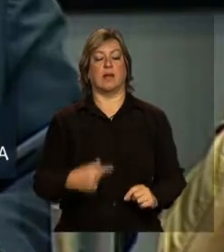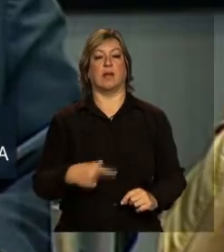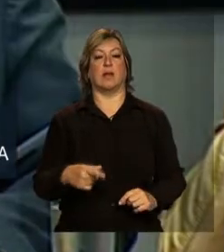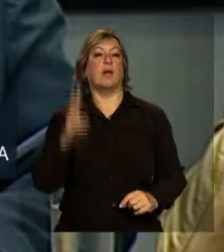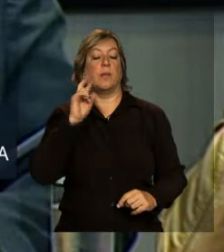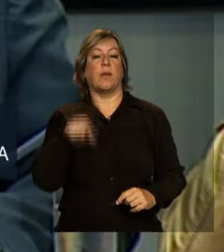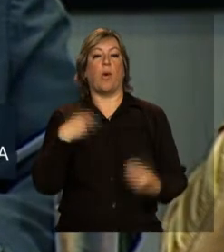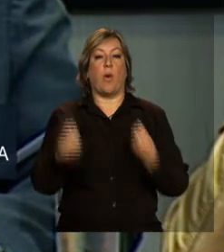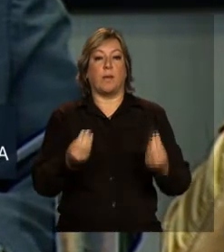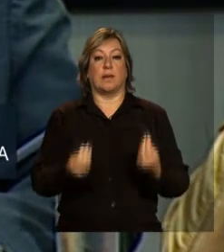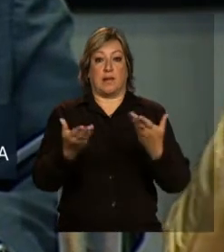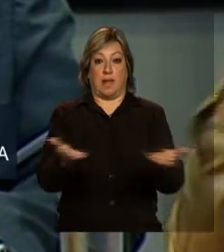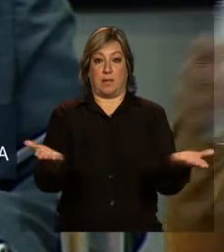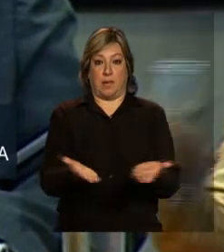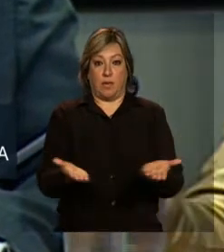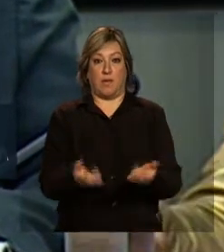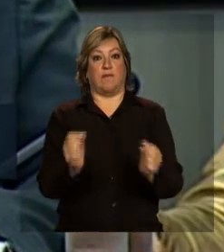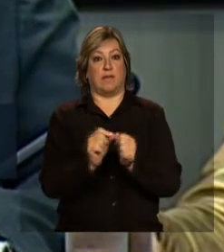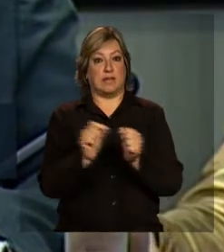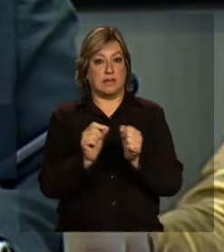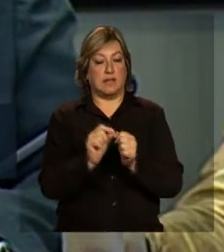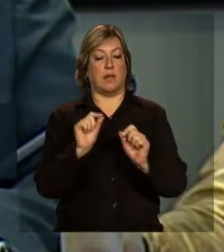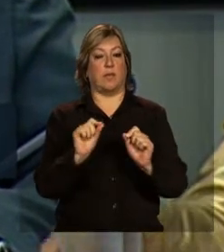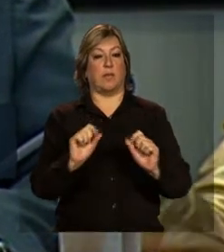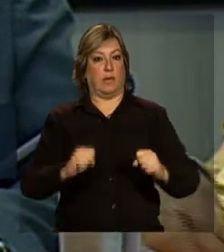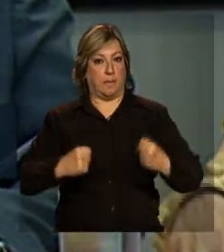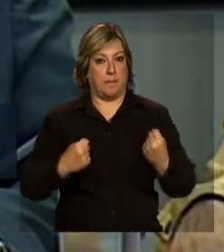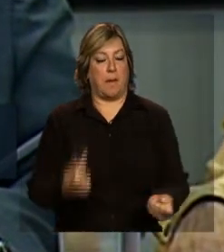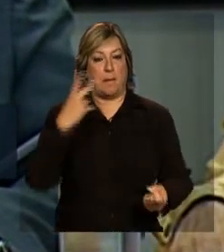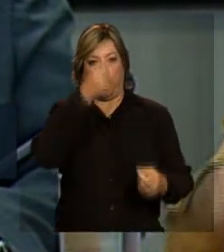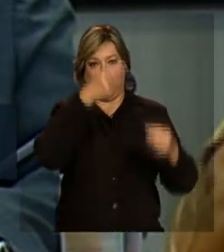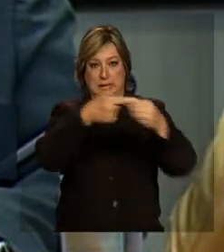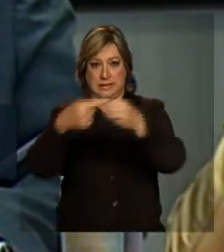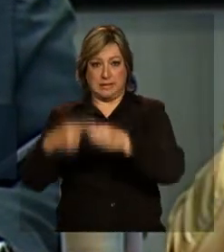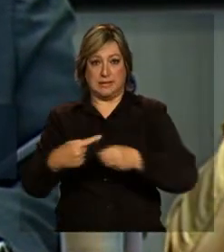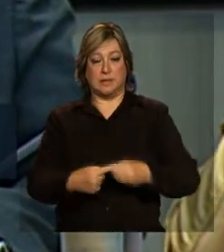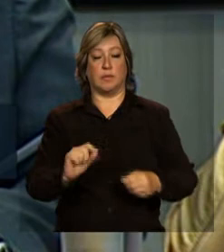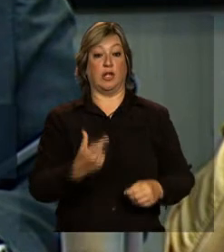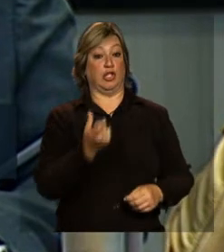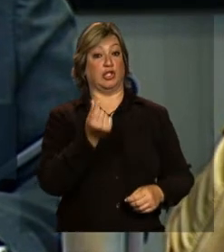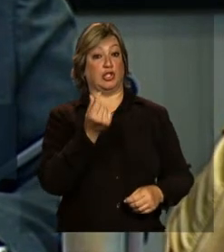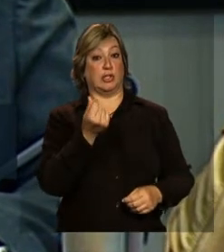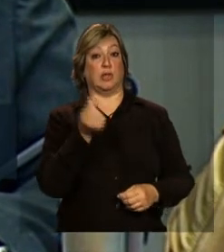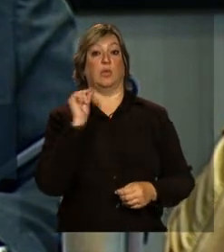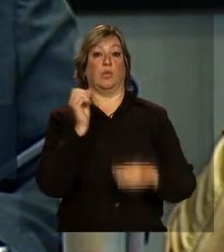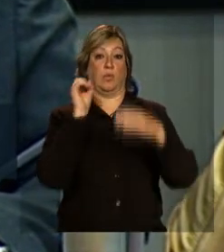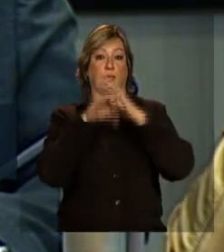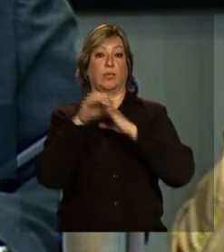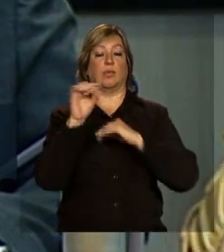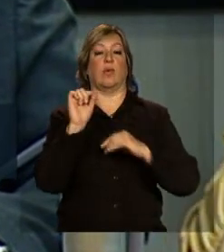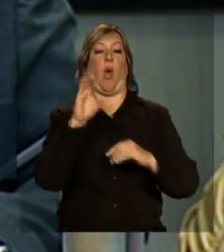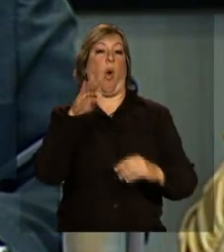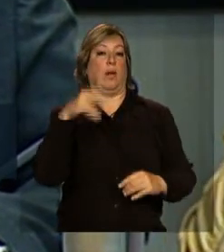até agora, fizemos o empenho para os municípios. Significa o quê? Significa dinheiro na conta do município até